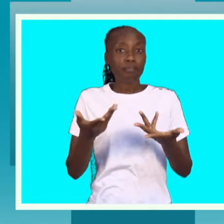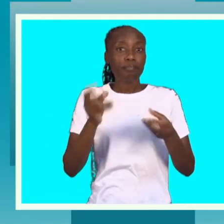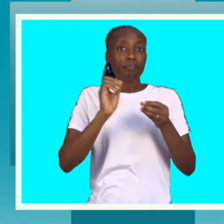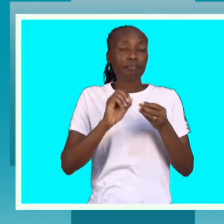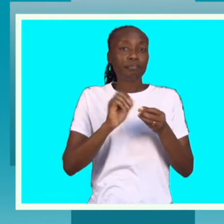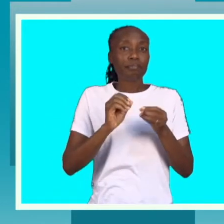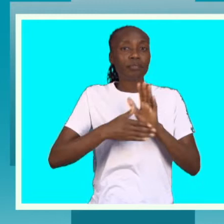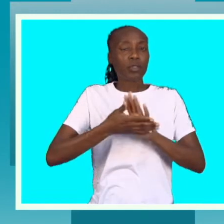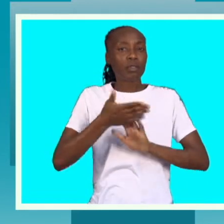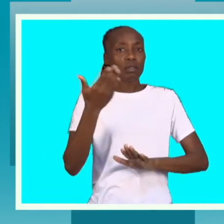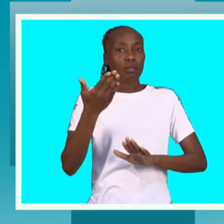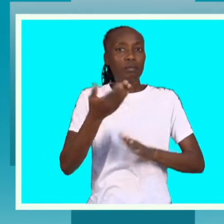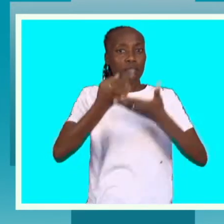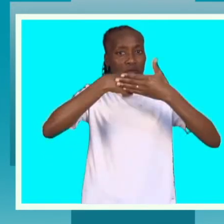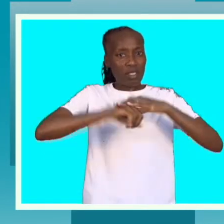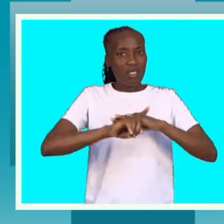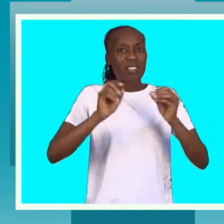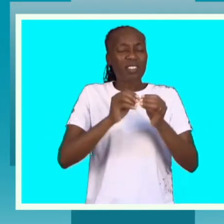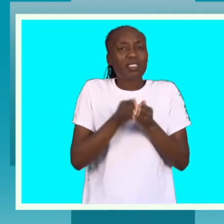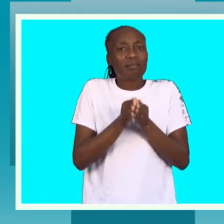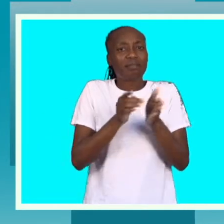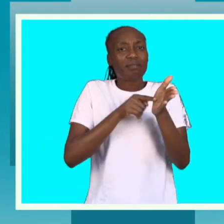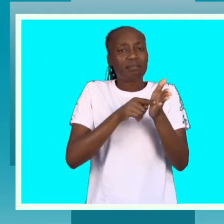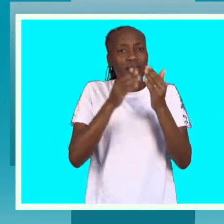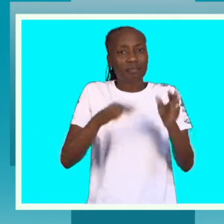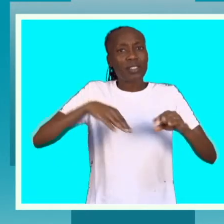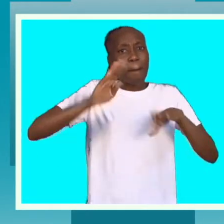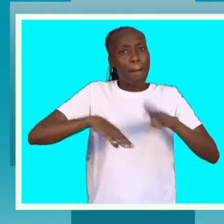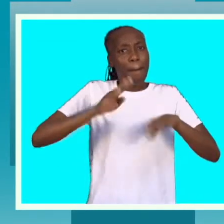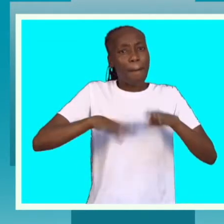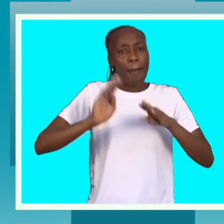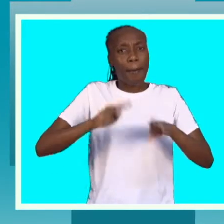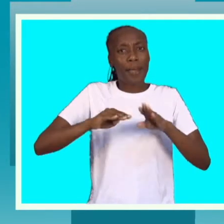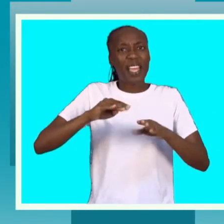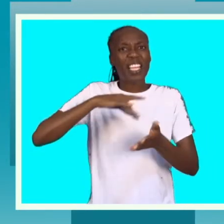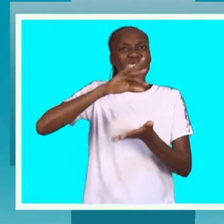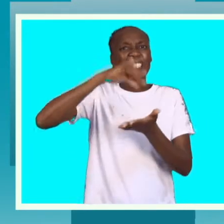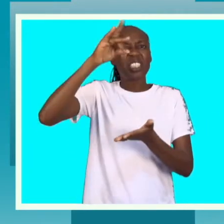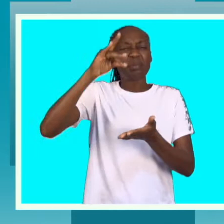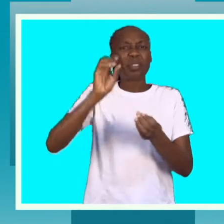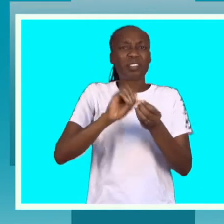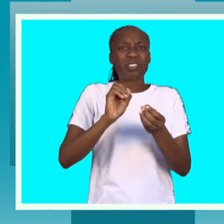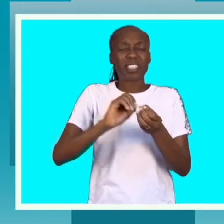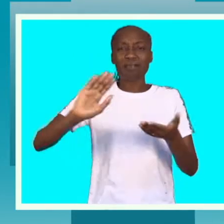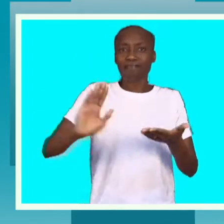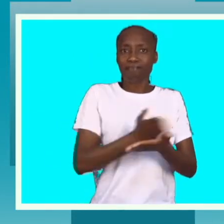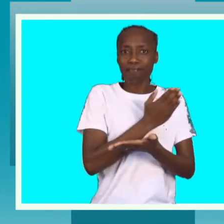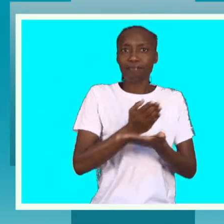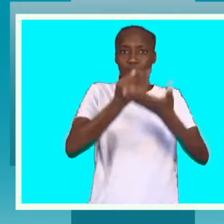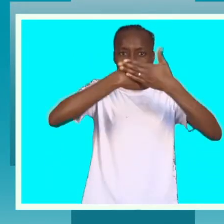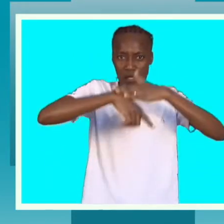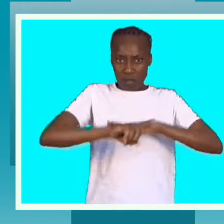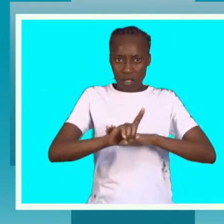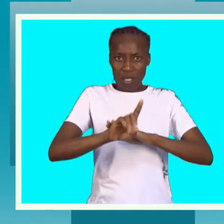batuca e tudo. Tirar aquele espirituário. Foi. Então, me deu. Pequena coisa de